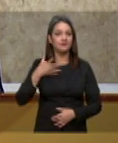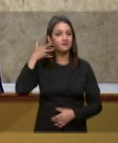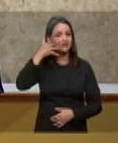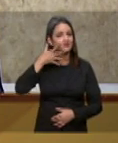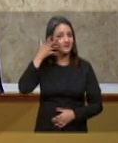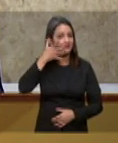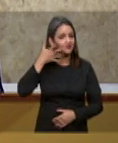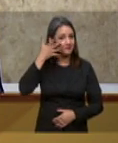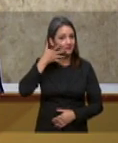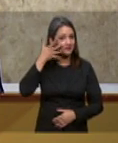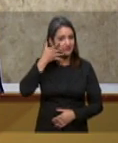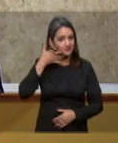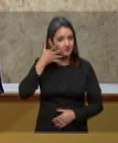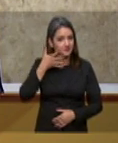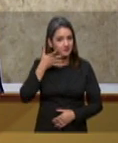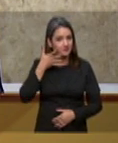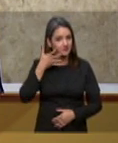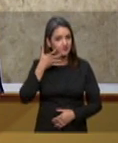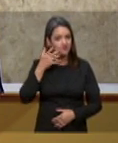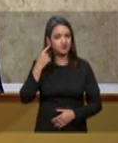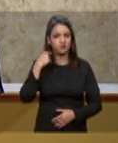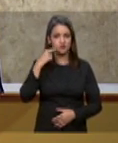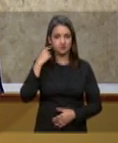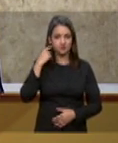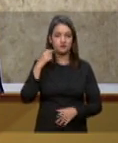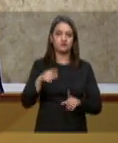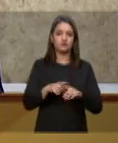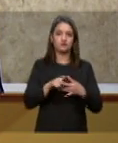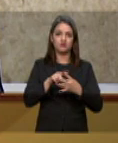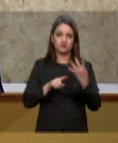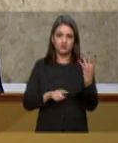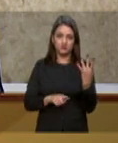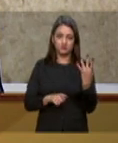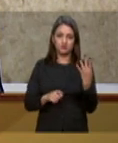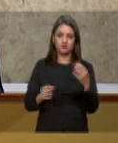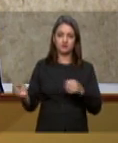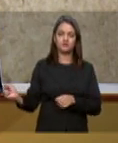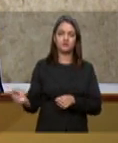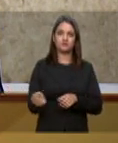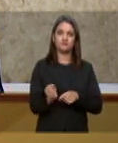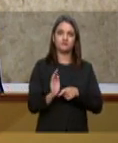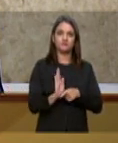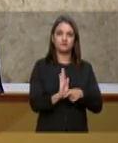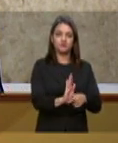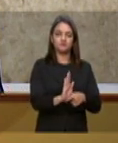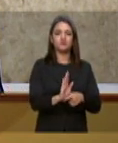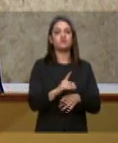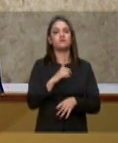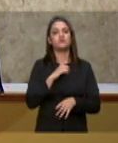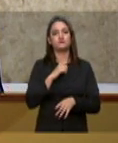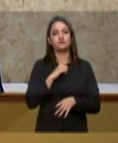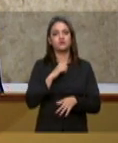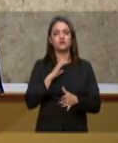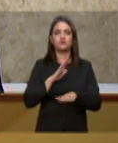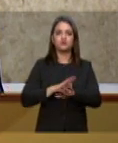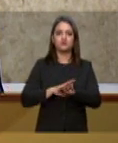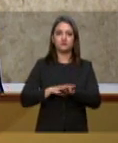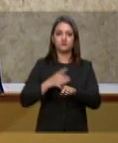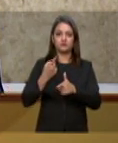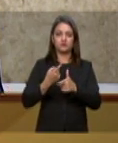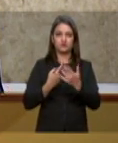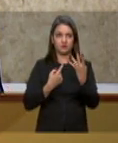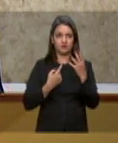pelo requerente e por 4, amici curia. O ministro Luiz Fux tem pele clara, cabelos